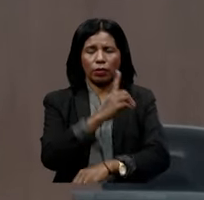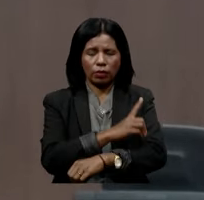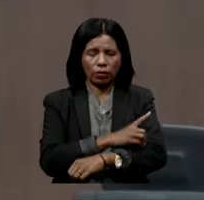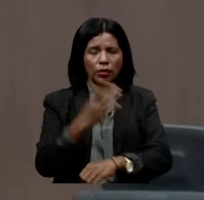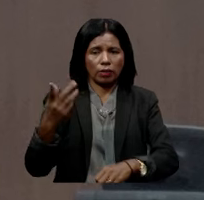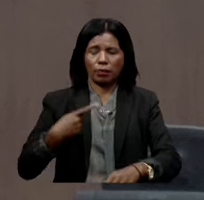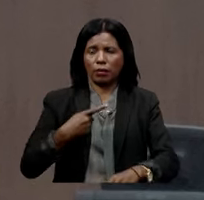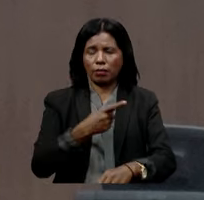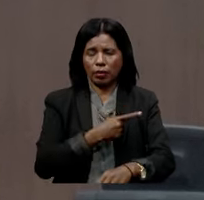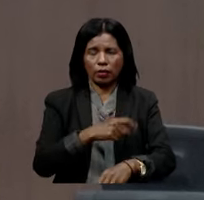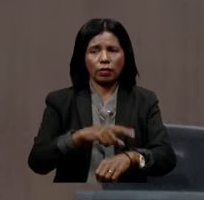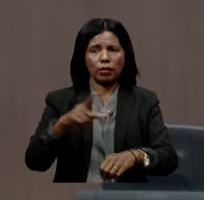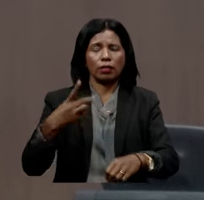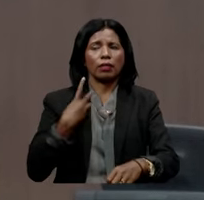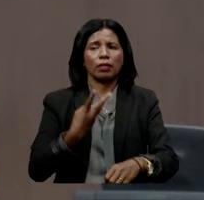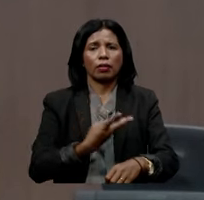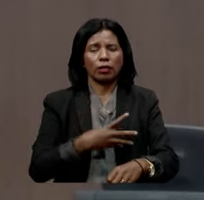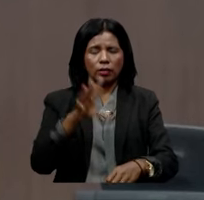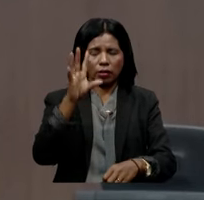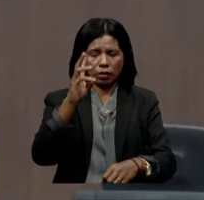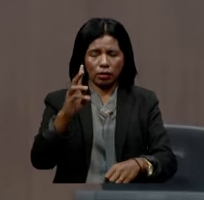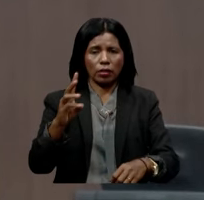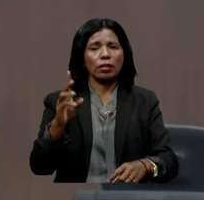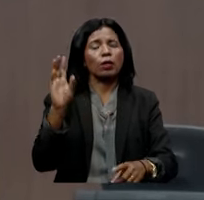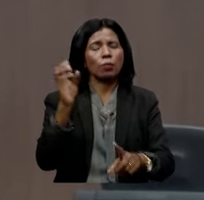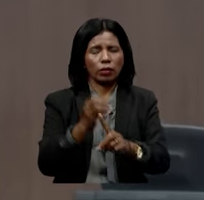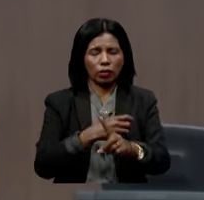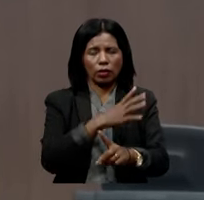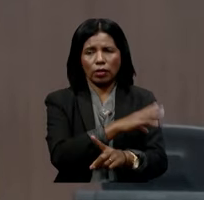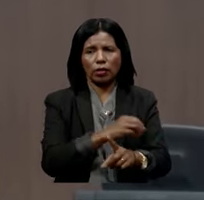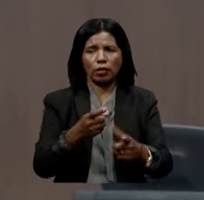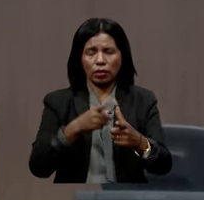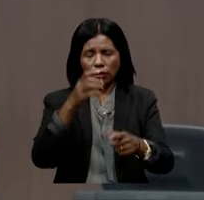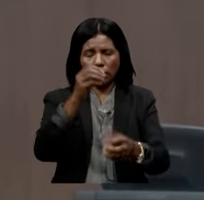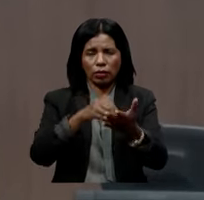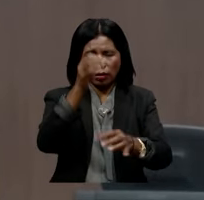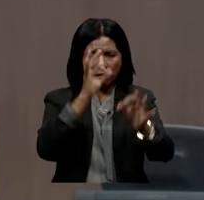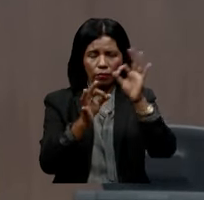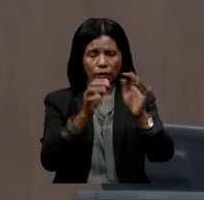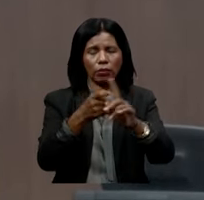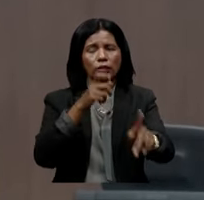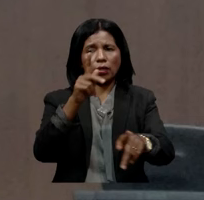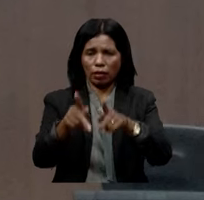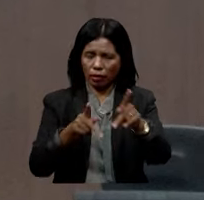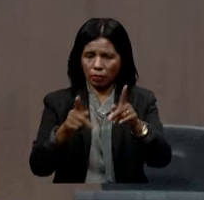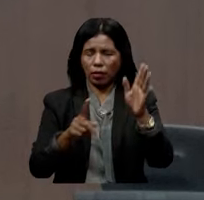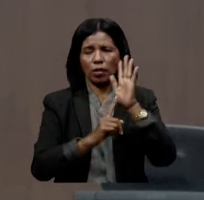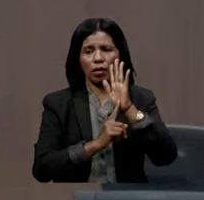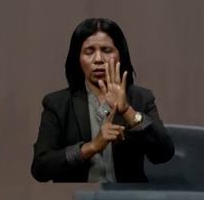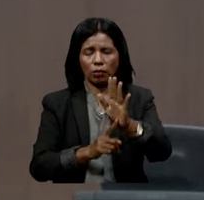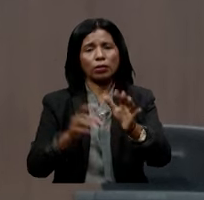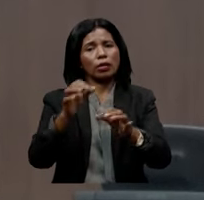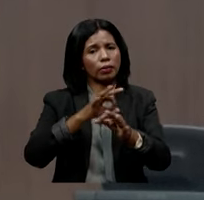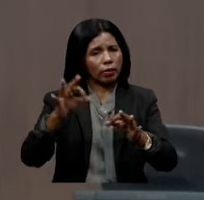Parlamento seja uma oportunidade de honrar a confiança do povo e demonstrar que o